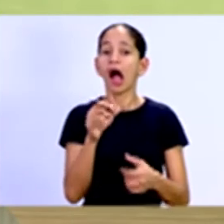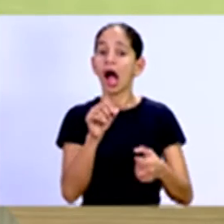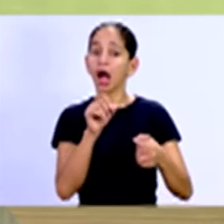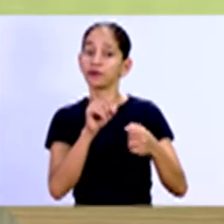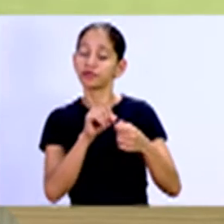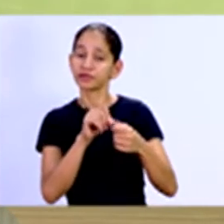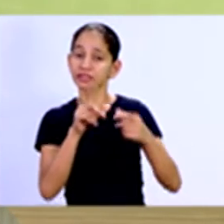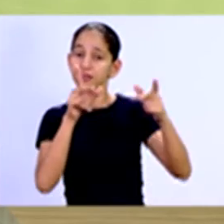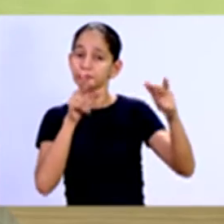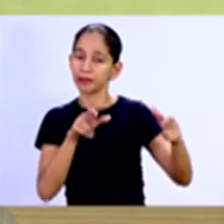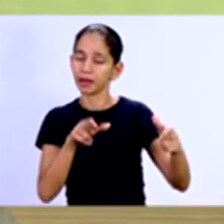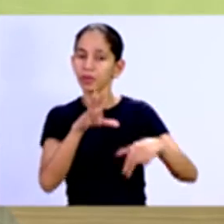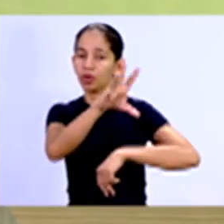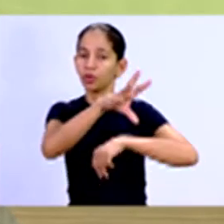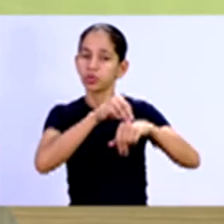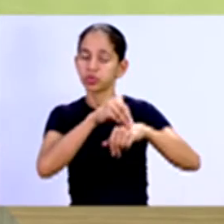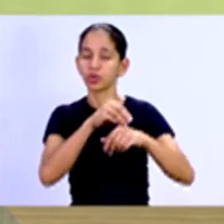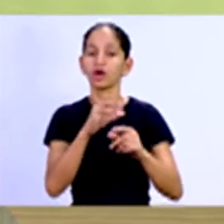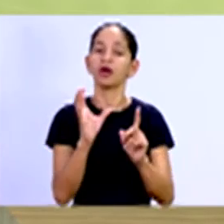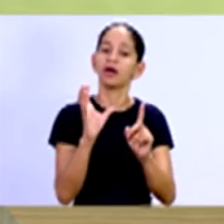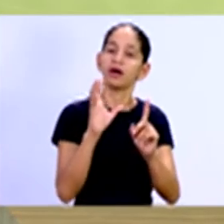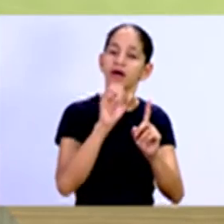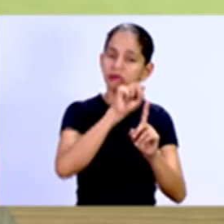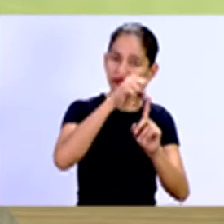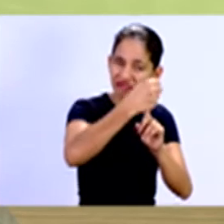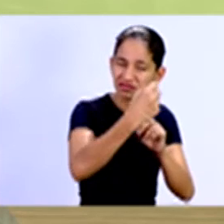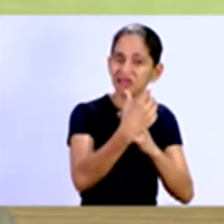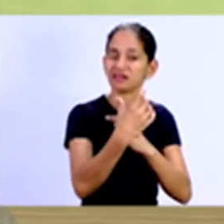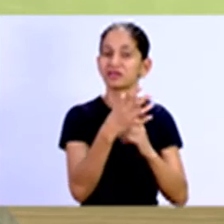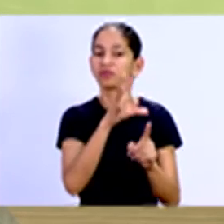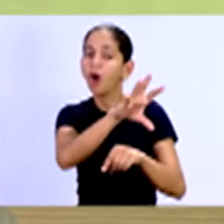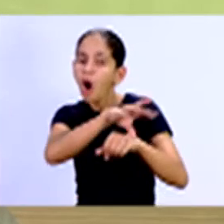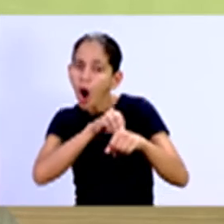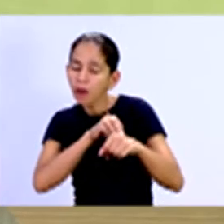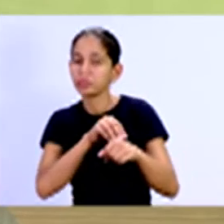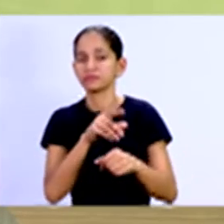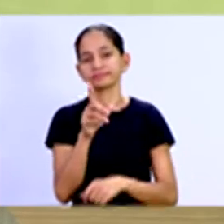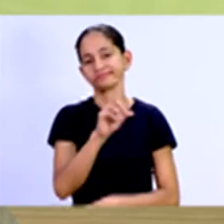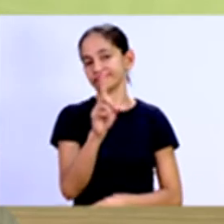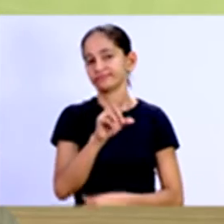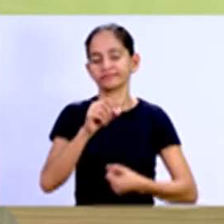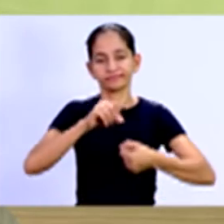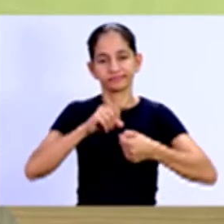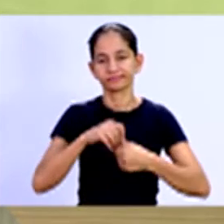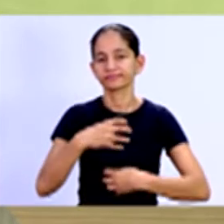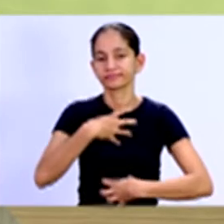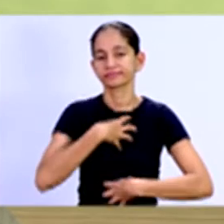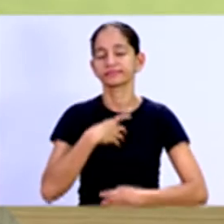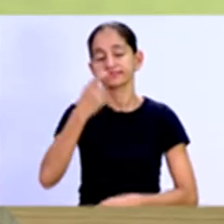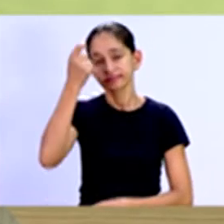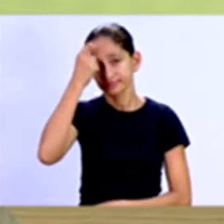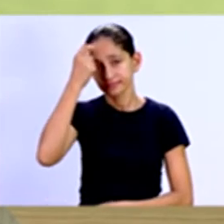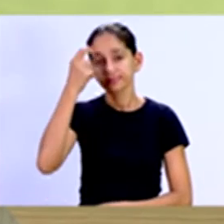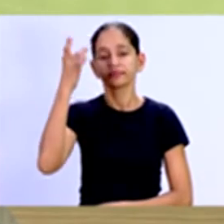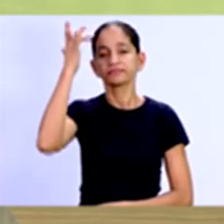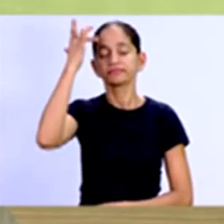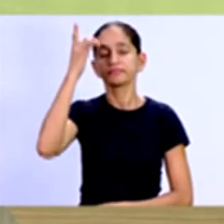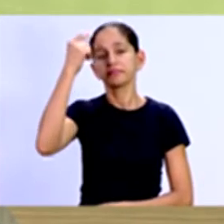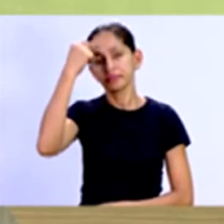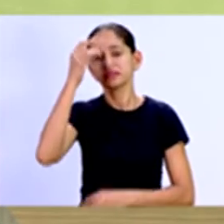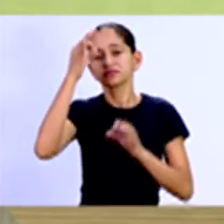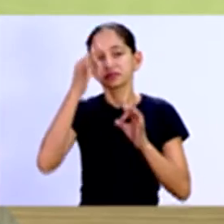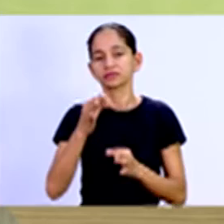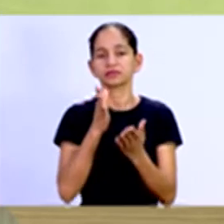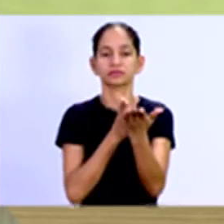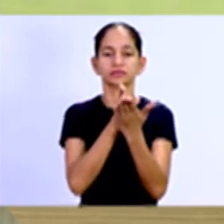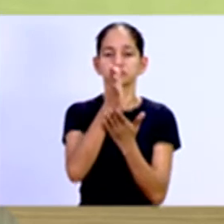conforme aquilo que a sociedade me obriga a fazer, mas sim aquilo que a razão ou discernimento faz com que eu tenha daquilo que eu